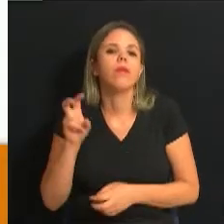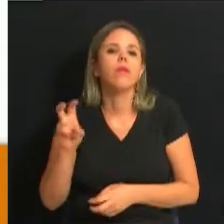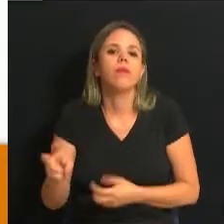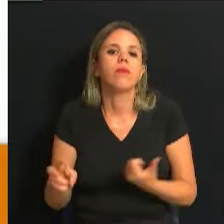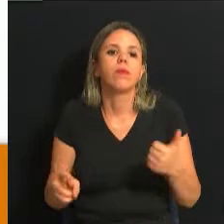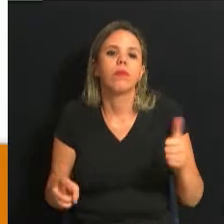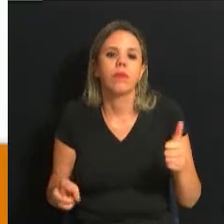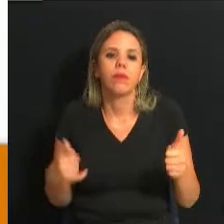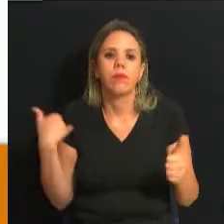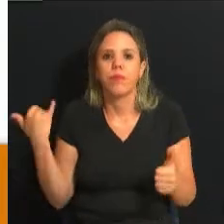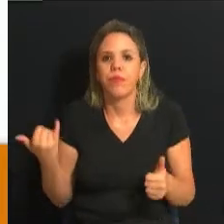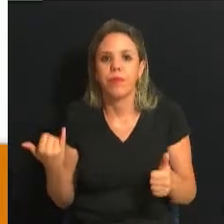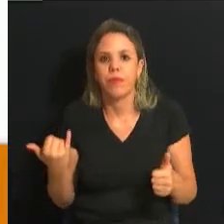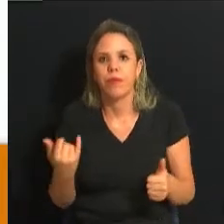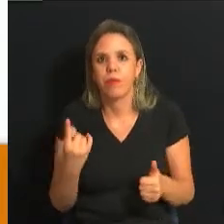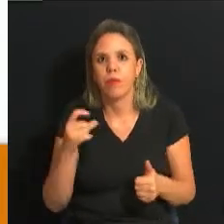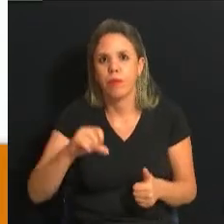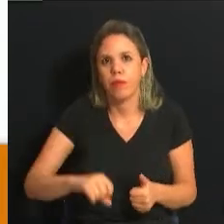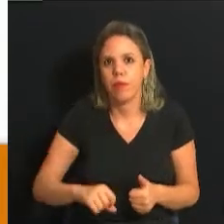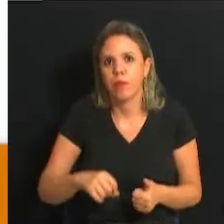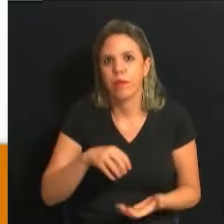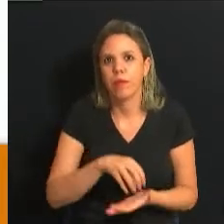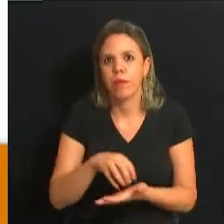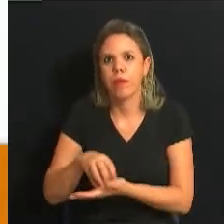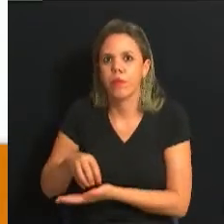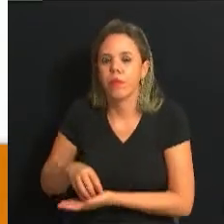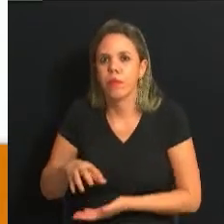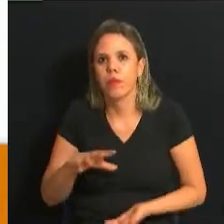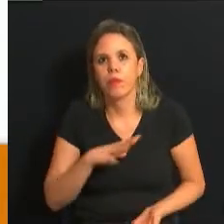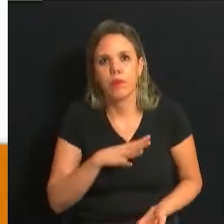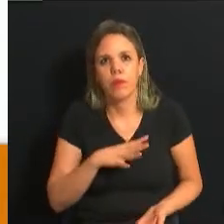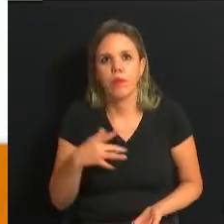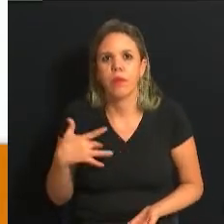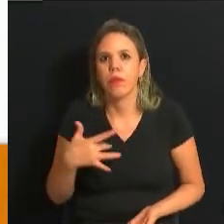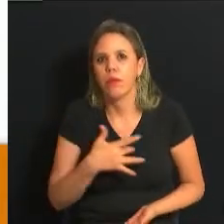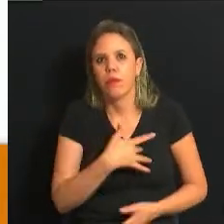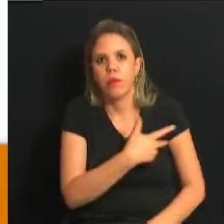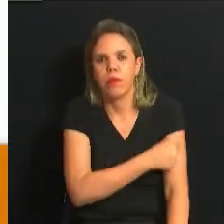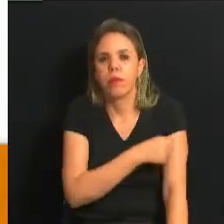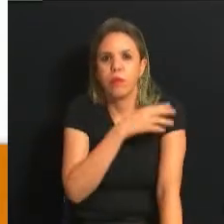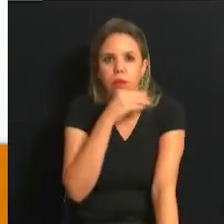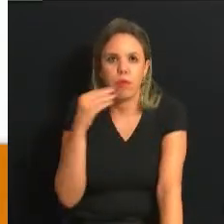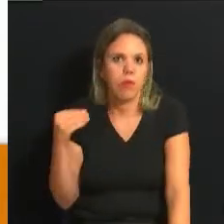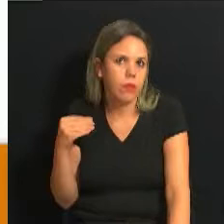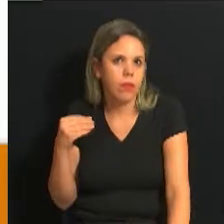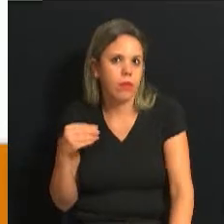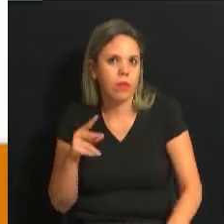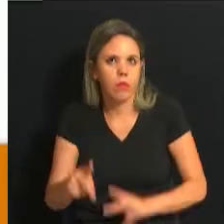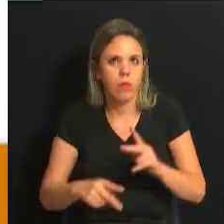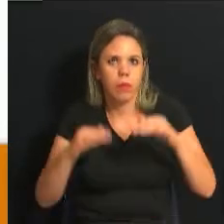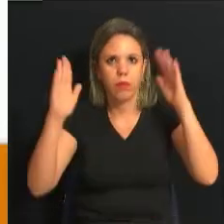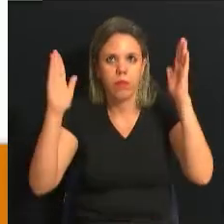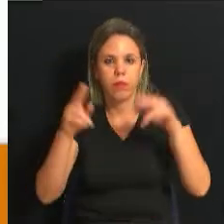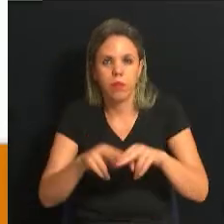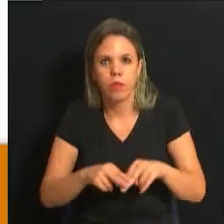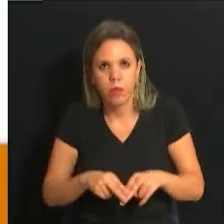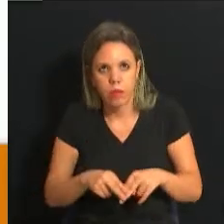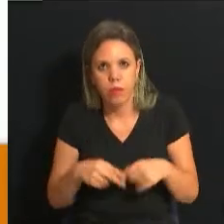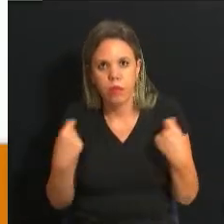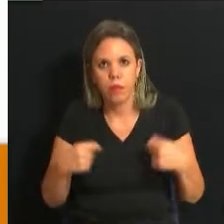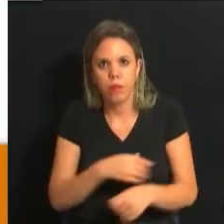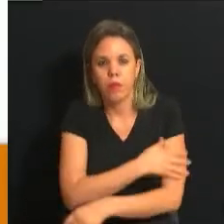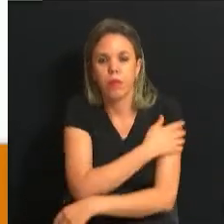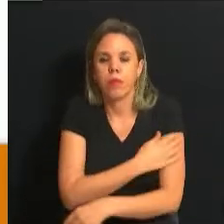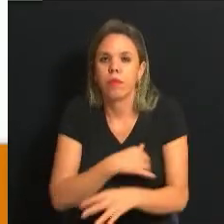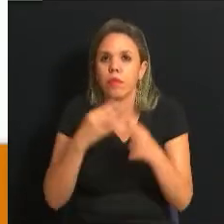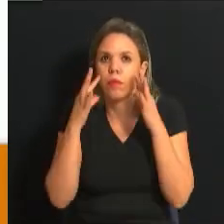11 anos, 19 centros de saúde vão vacinar adolescentes e adultos, por isso é preciso ficar atento.